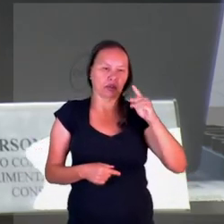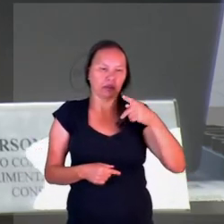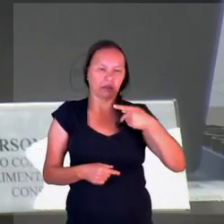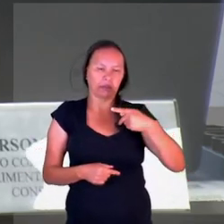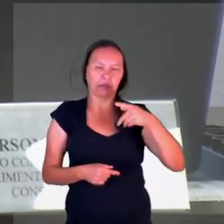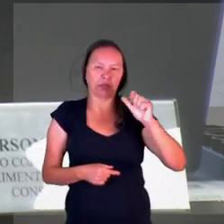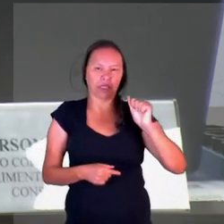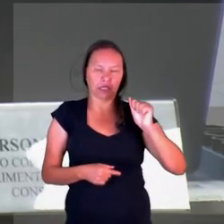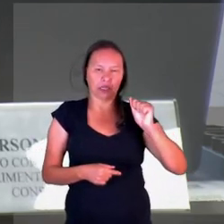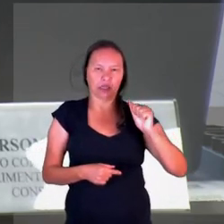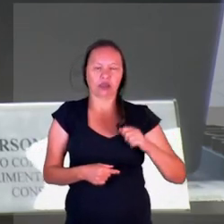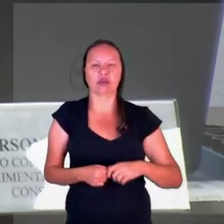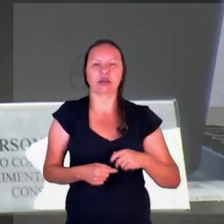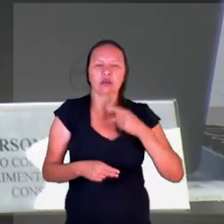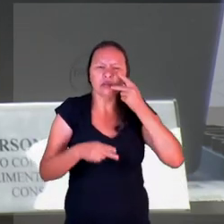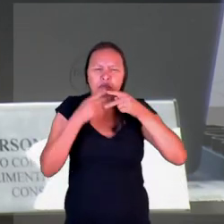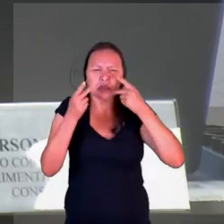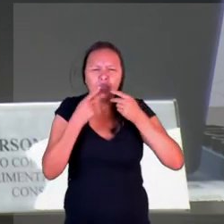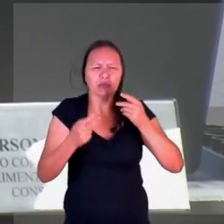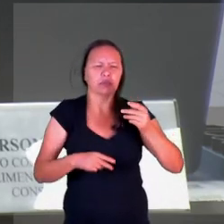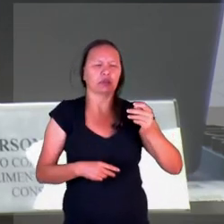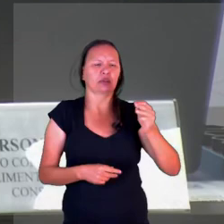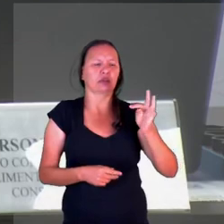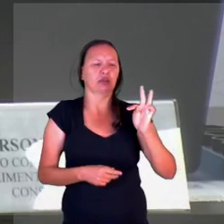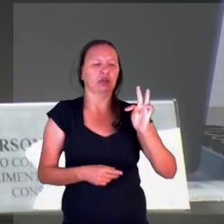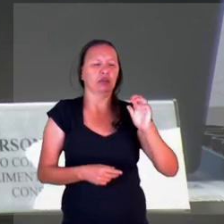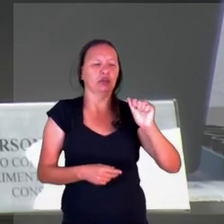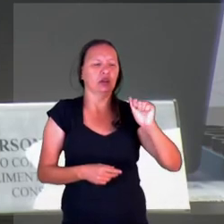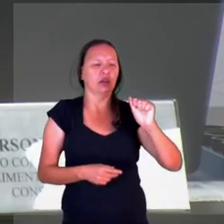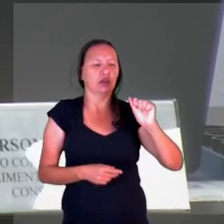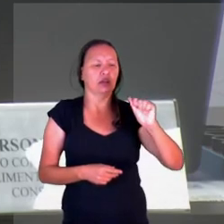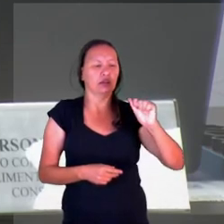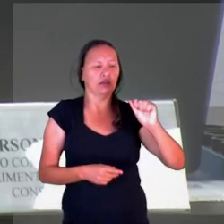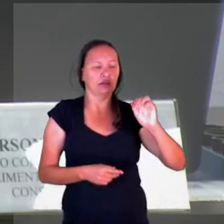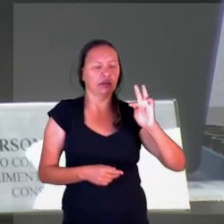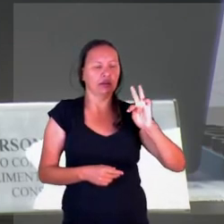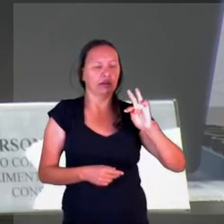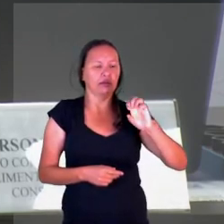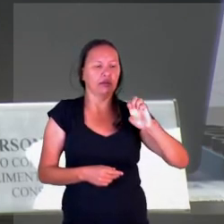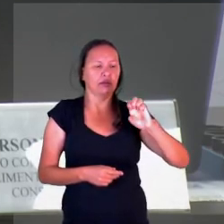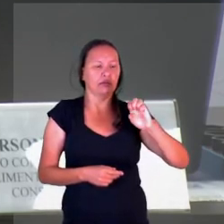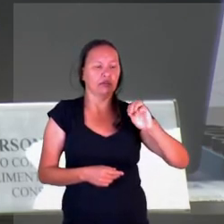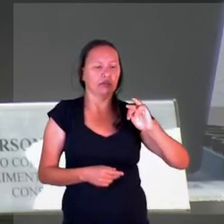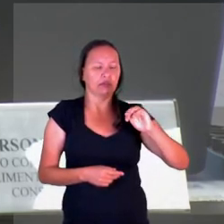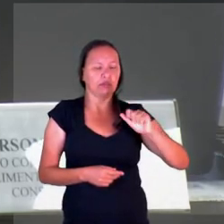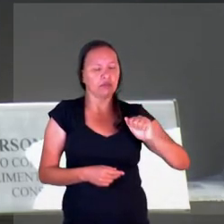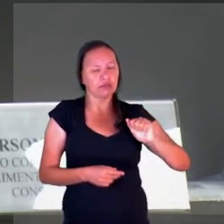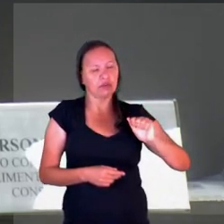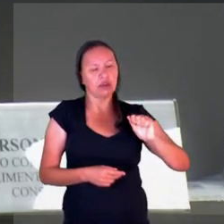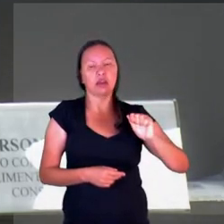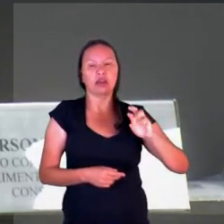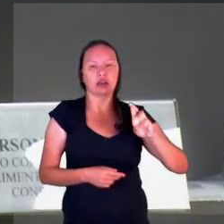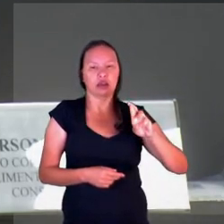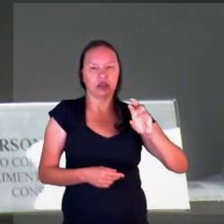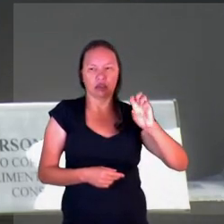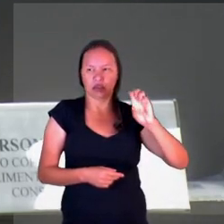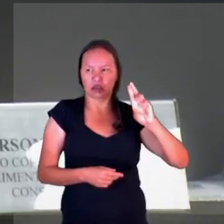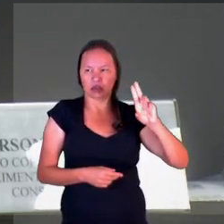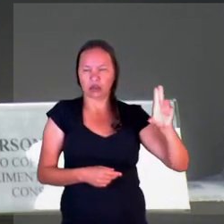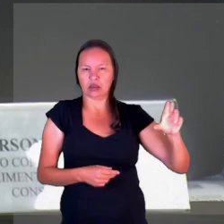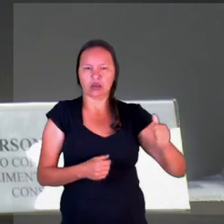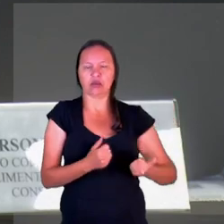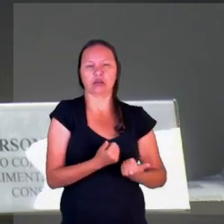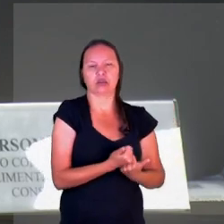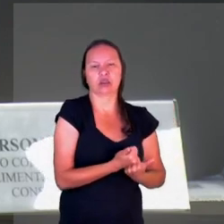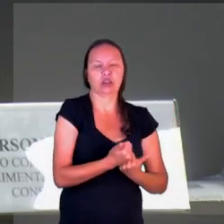foi dito aqui pelo Rafael e por vocês e de pa de penai que ajudam nessa